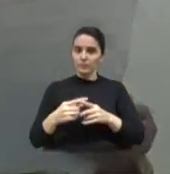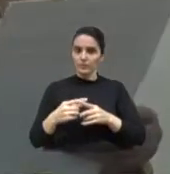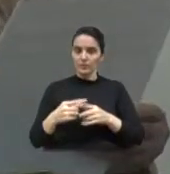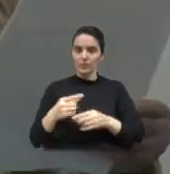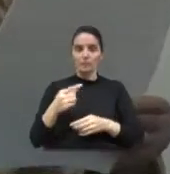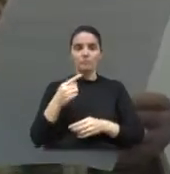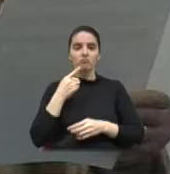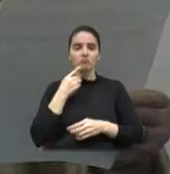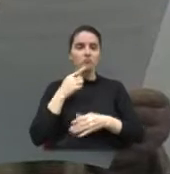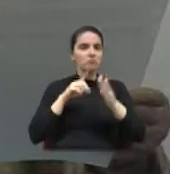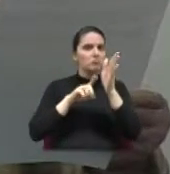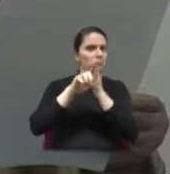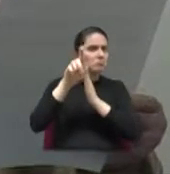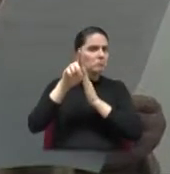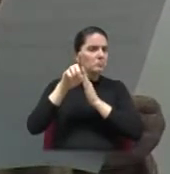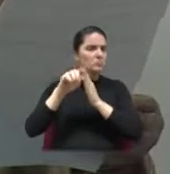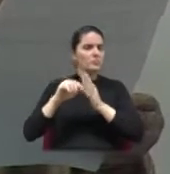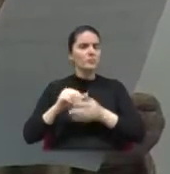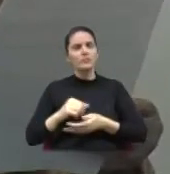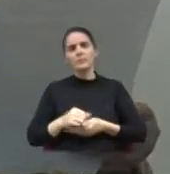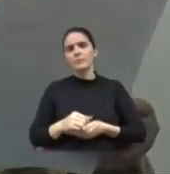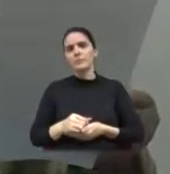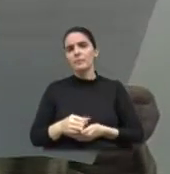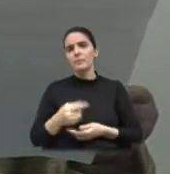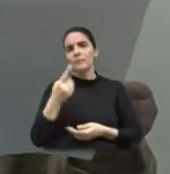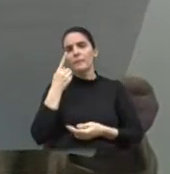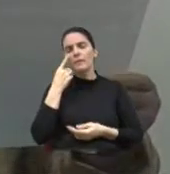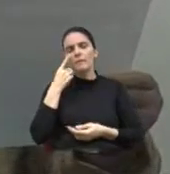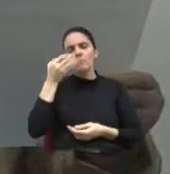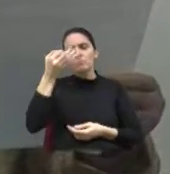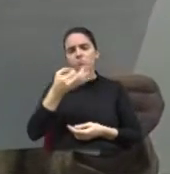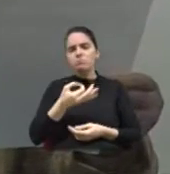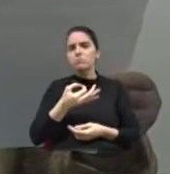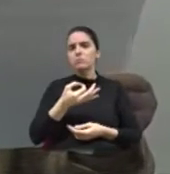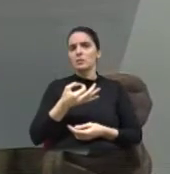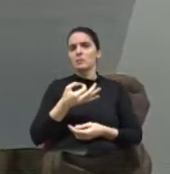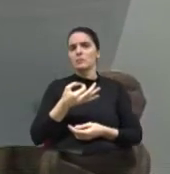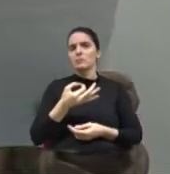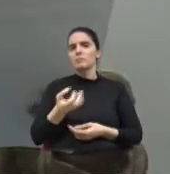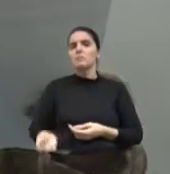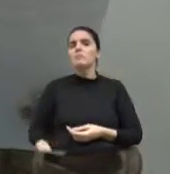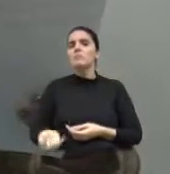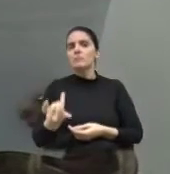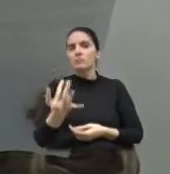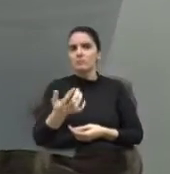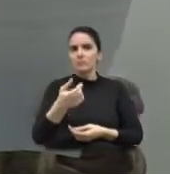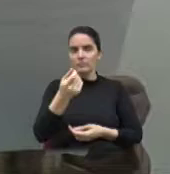esse questionamento, para que possamos ver mais a fundo onde está sendo gasto